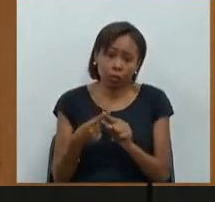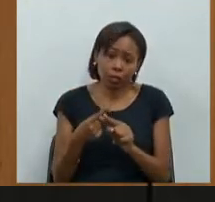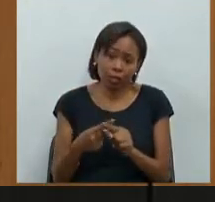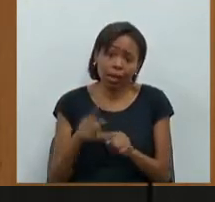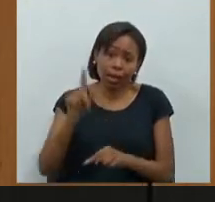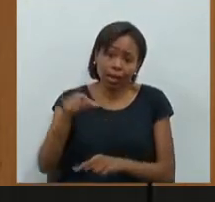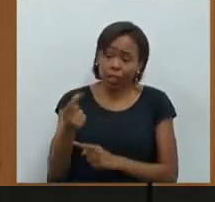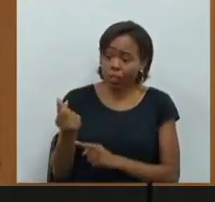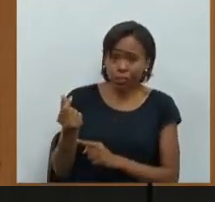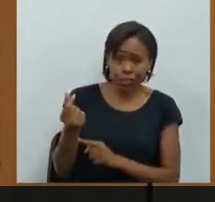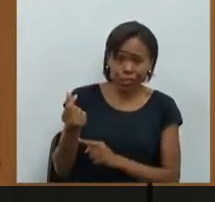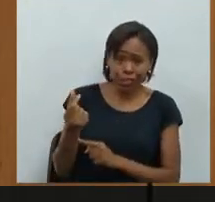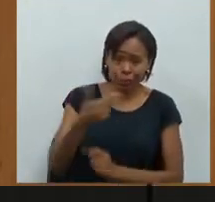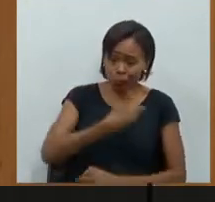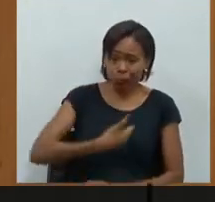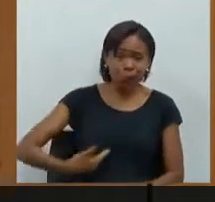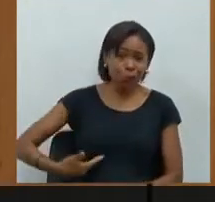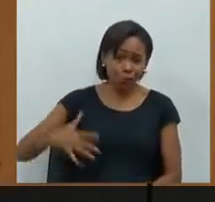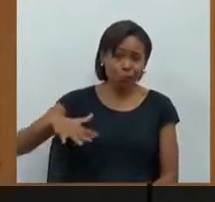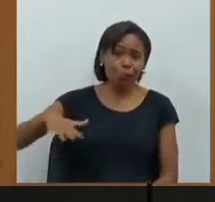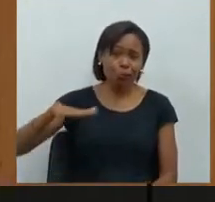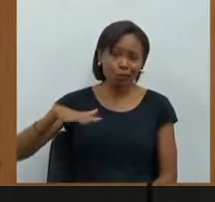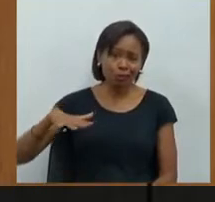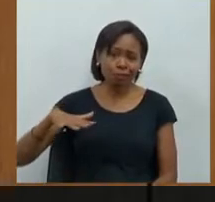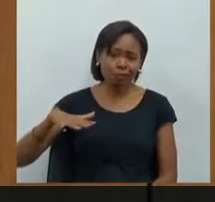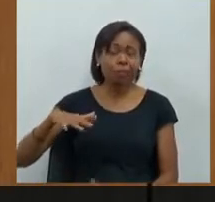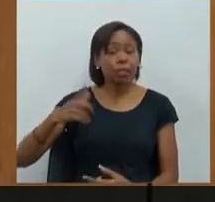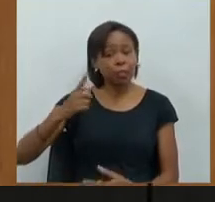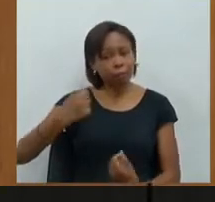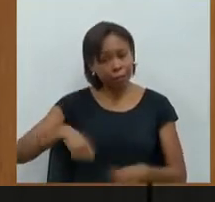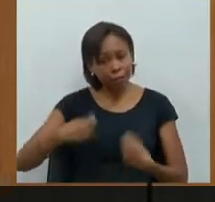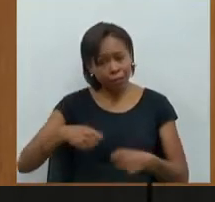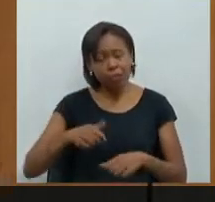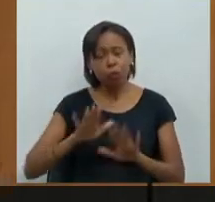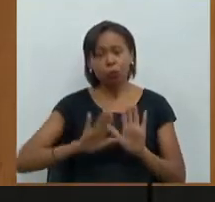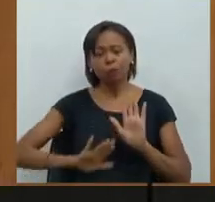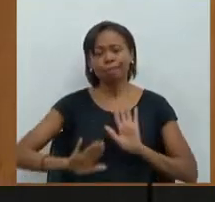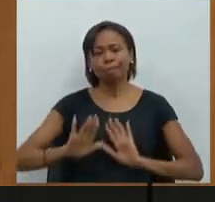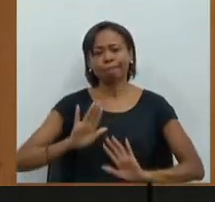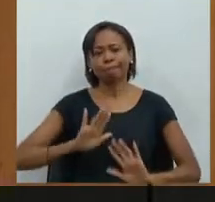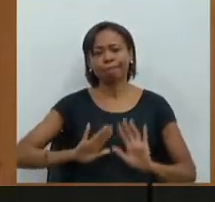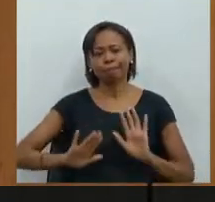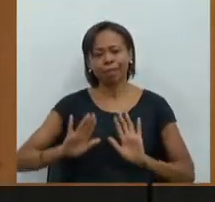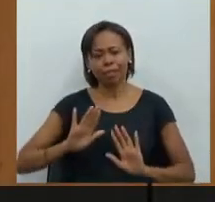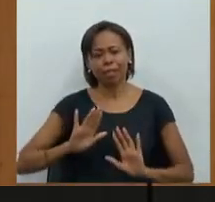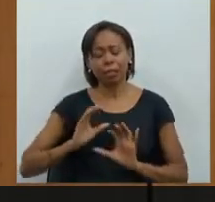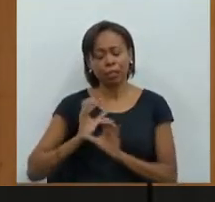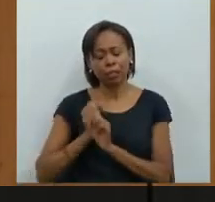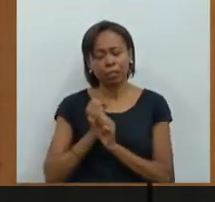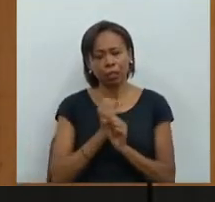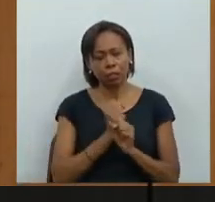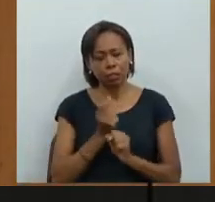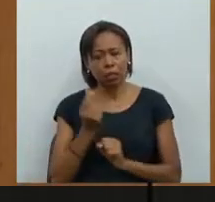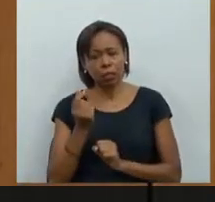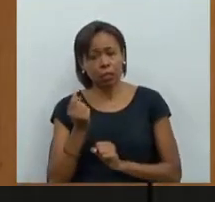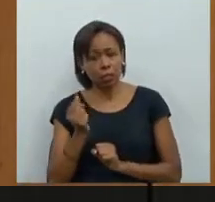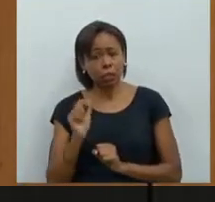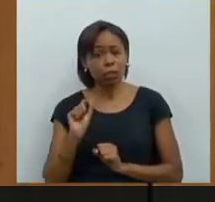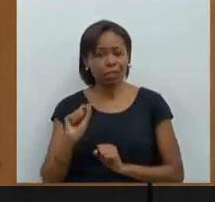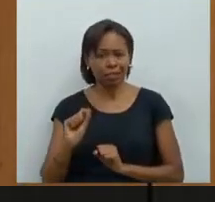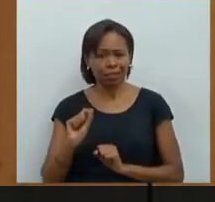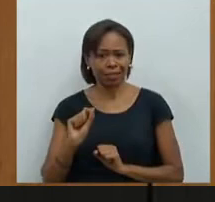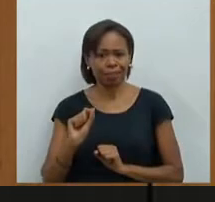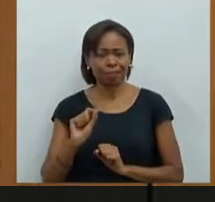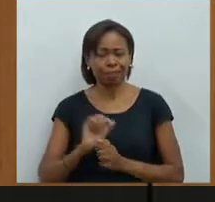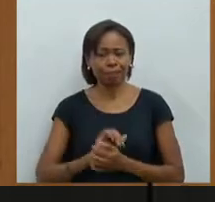dinheiro público. E a gente tem que ter o cuidado que esse assunto requer,